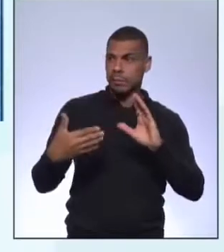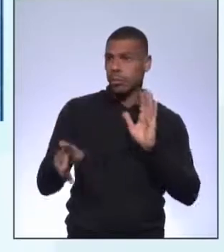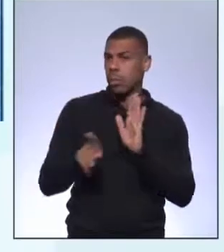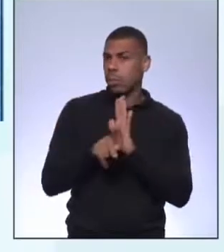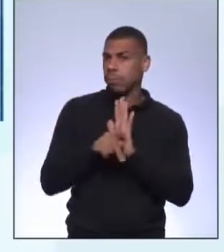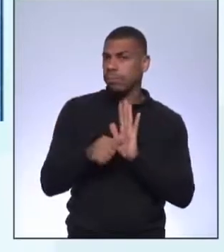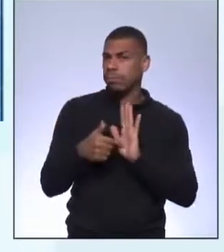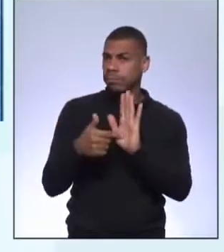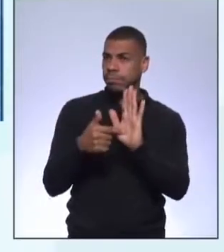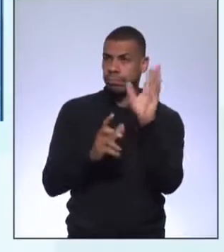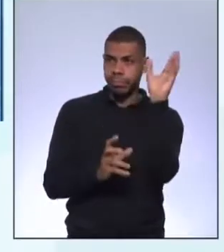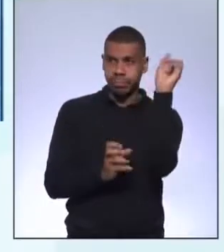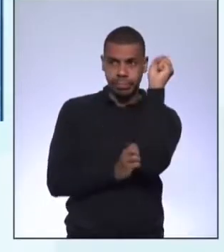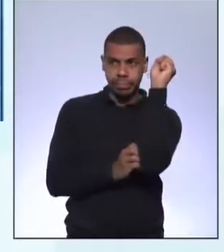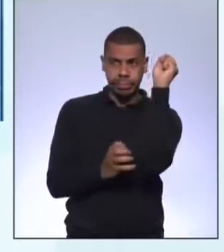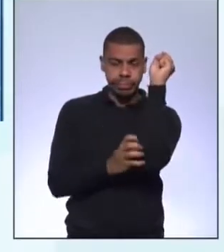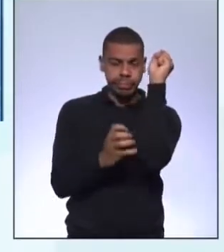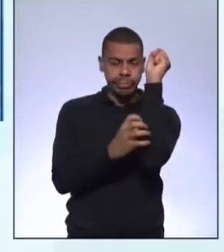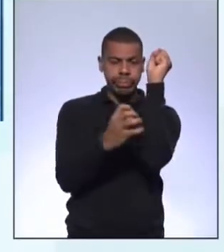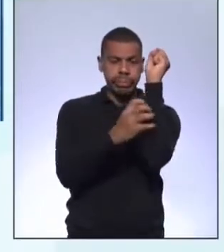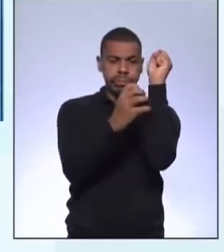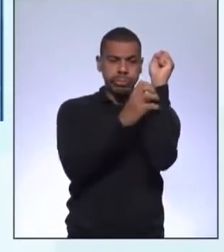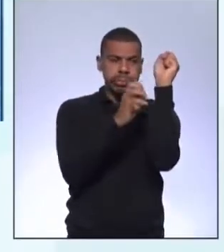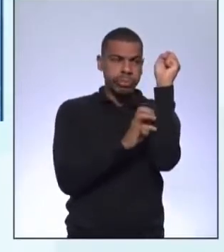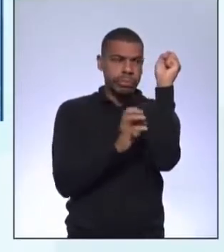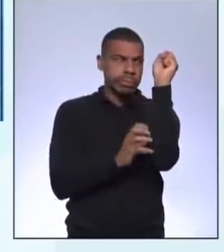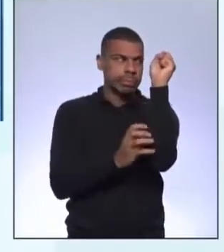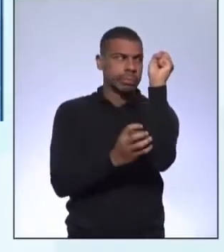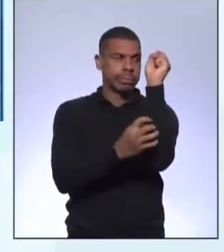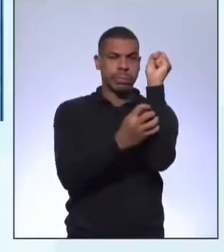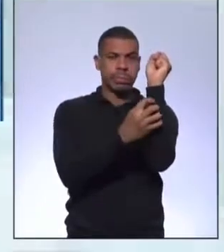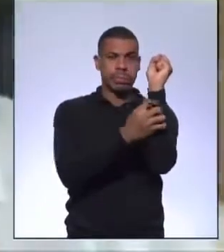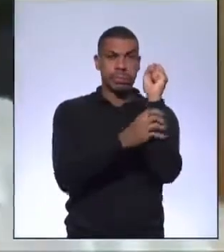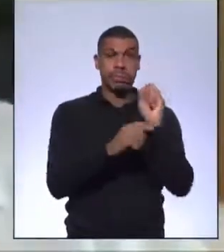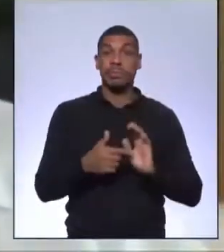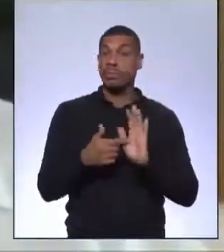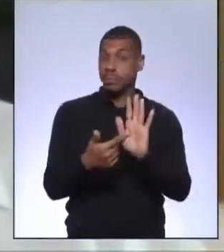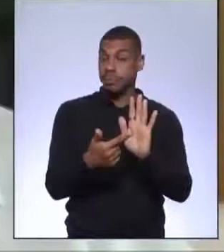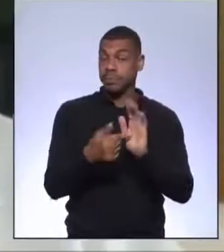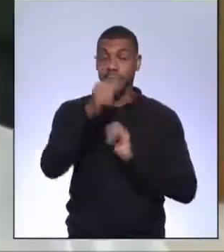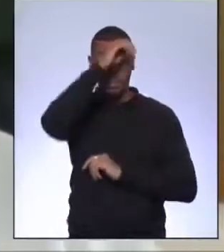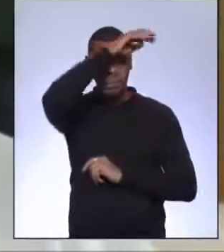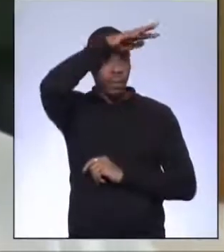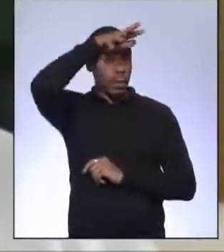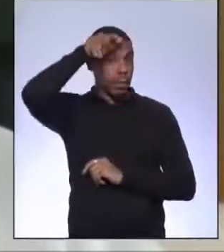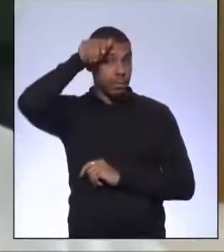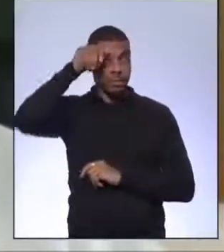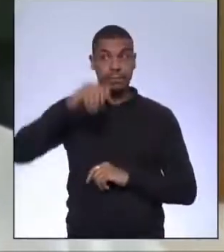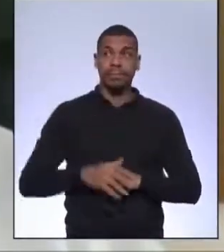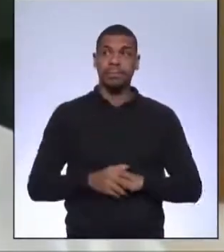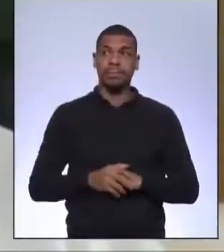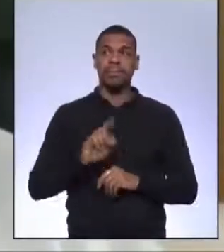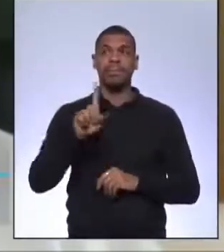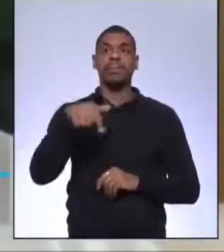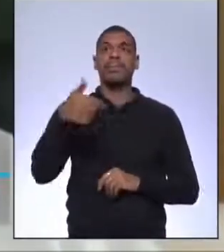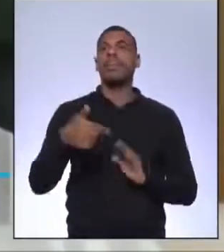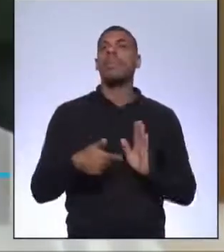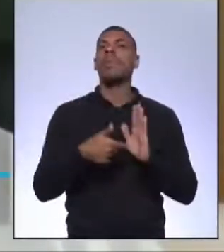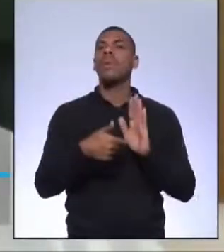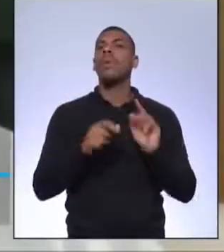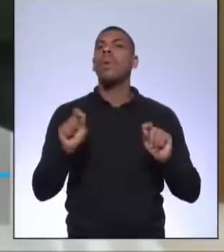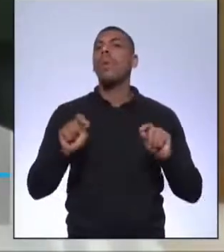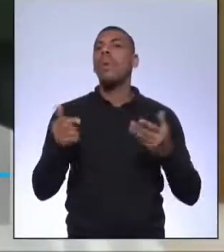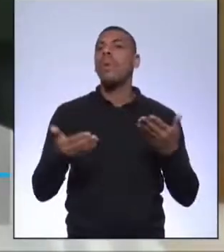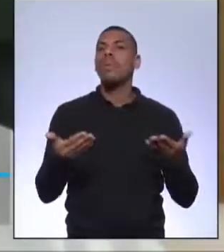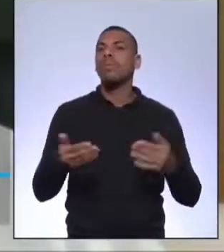do cerrado. Tudo bem? Então a gente viu primeiro a Amazônia, né? E agora a gente está